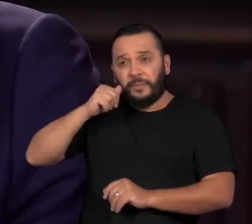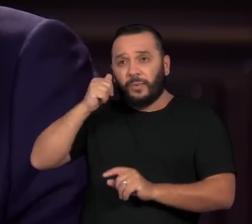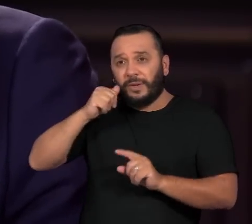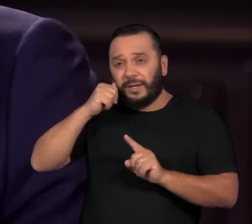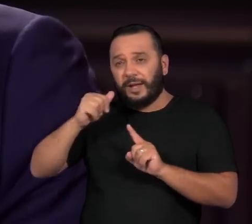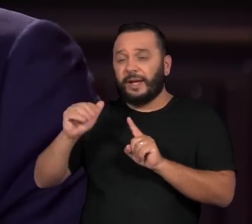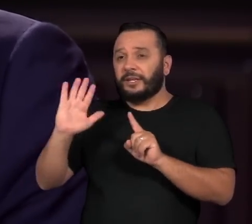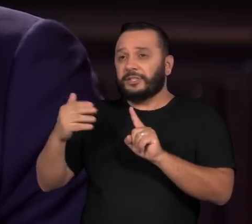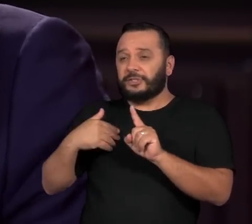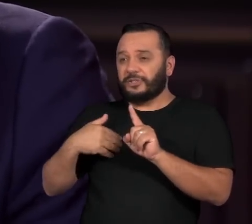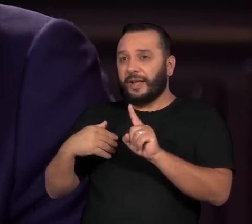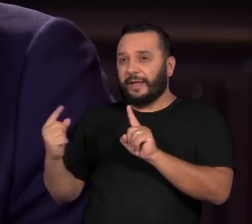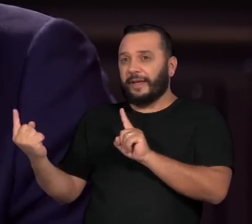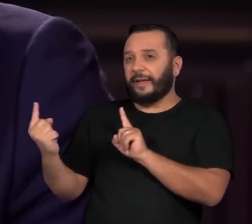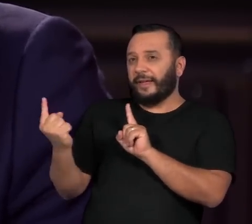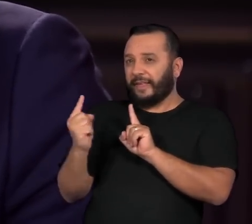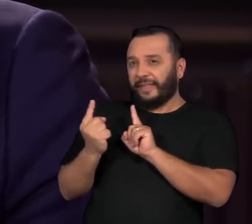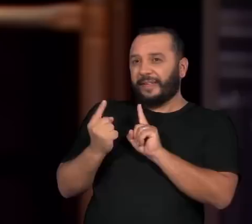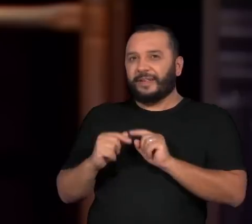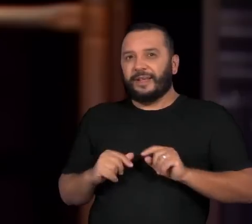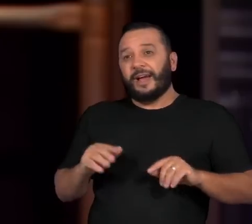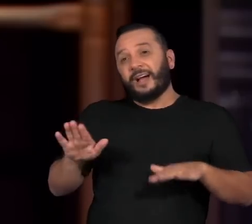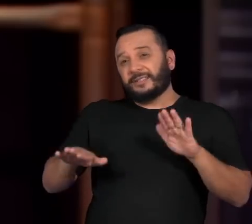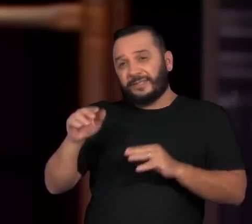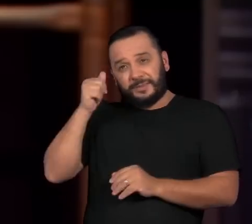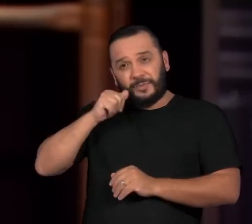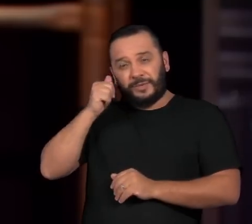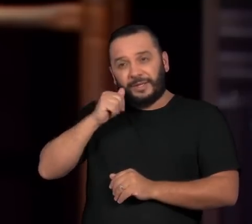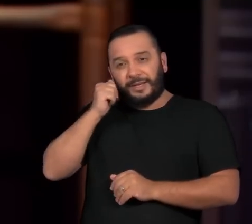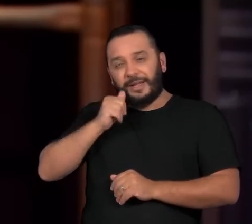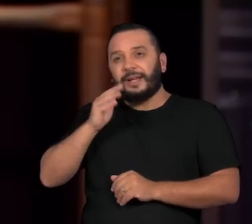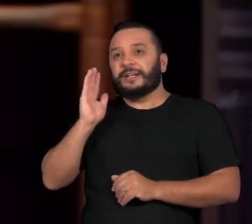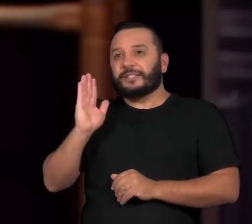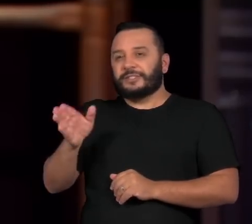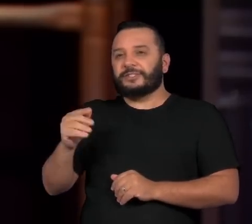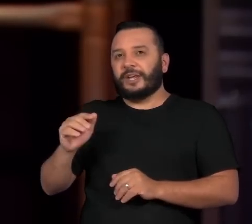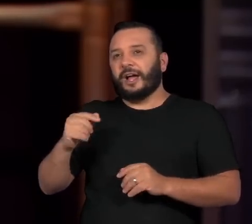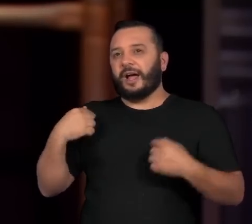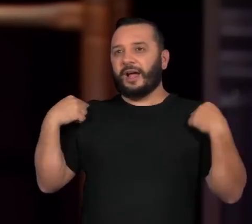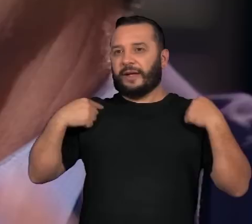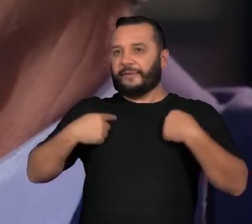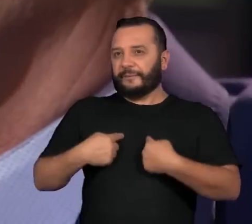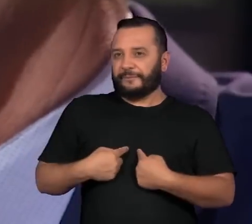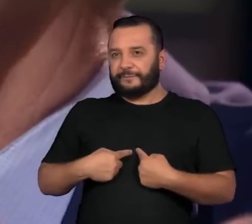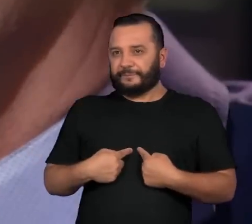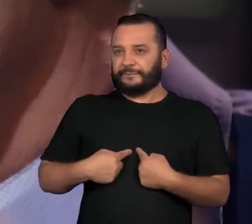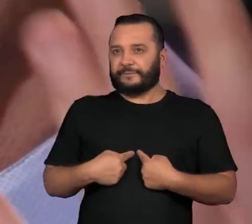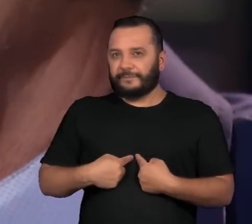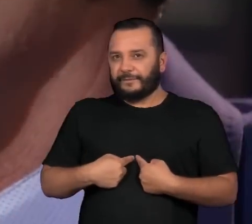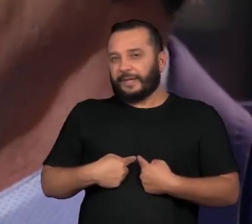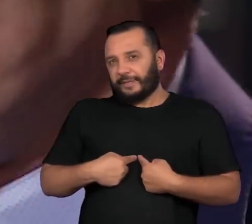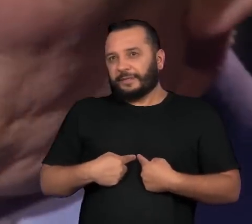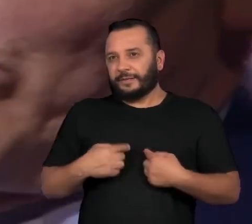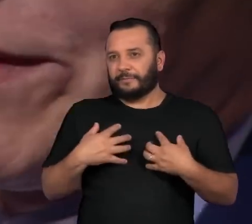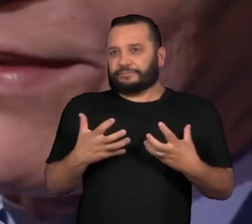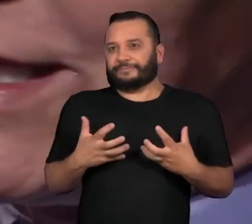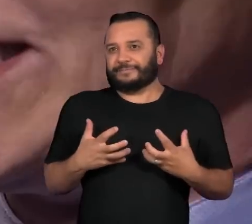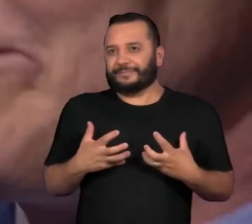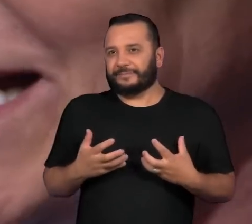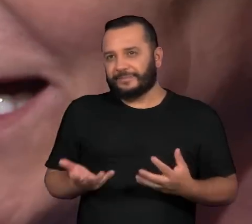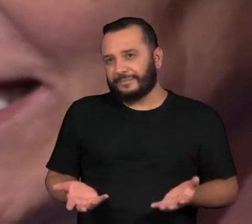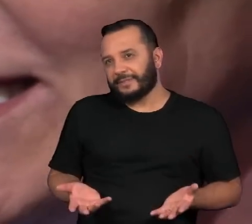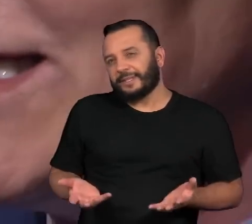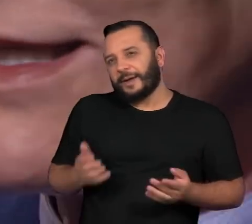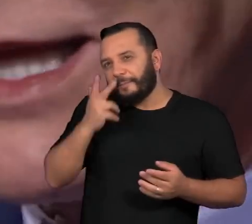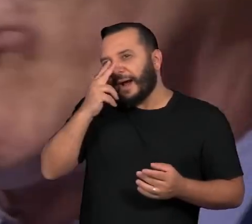meio saliente, Sim. que tem umas, né? Que esquece, só vem com o corpete, Eu imagino. né? Com umas coisas meio por fora, né? Porque Sim. tem roupa para ir